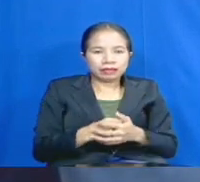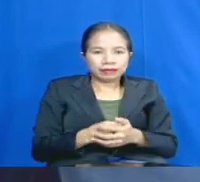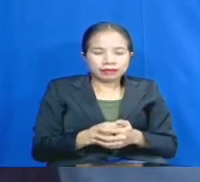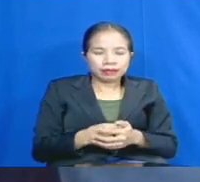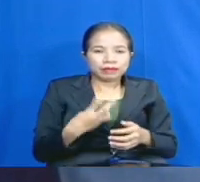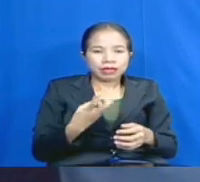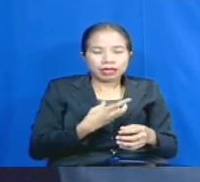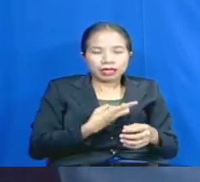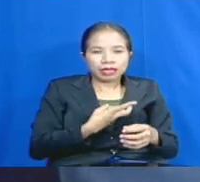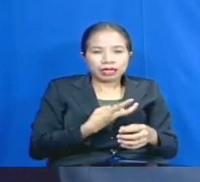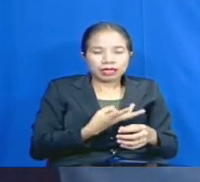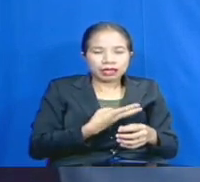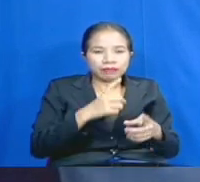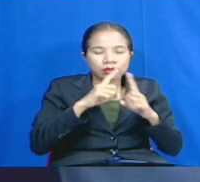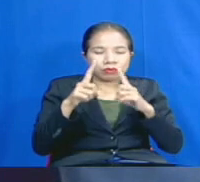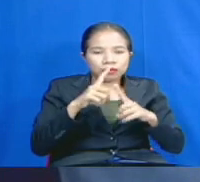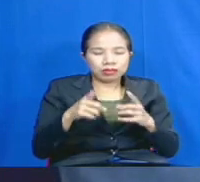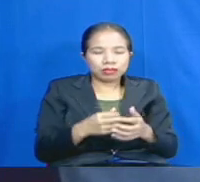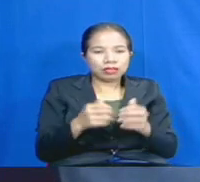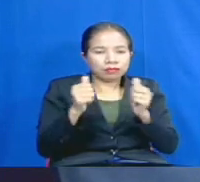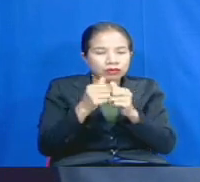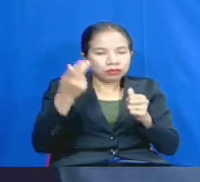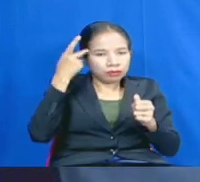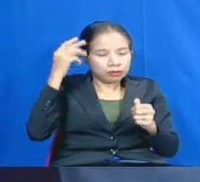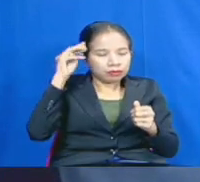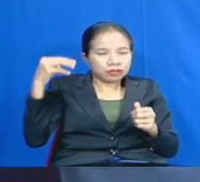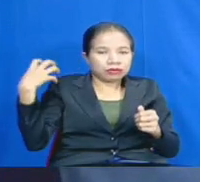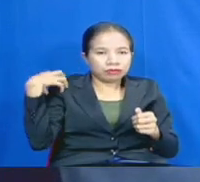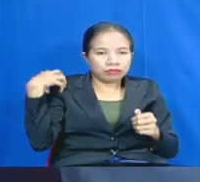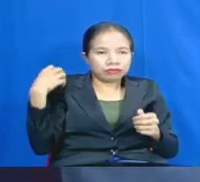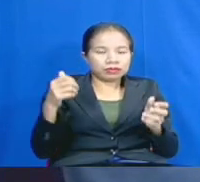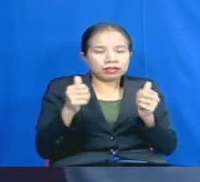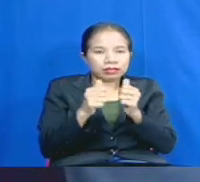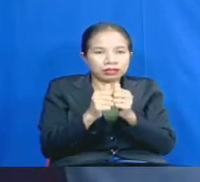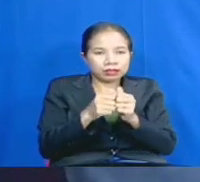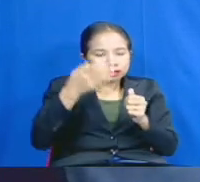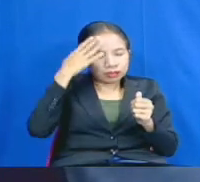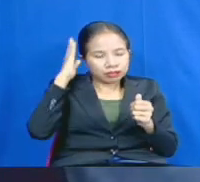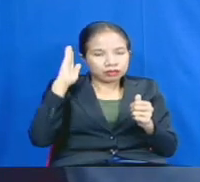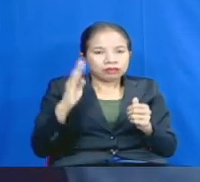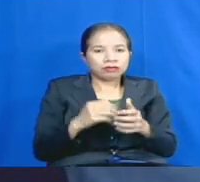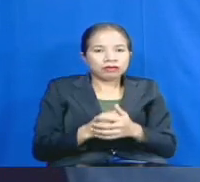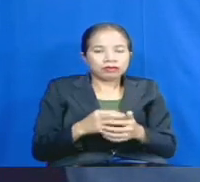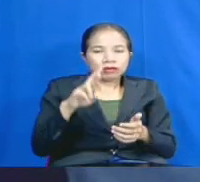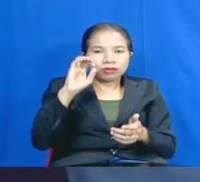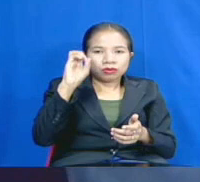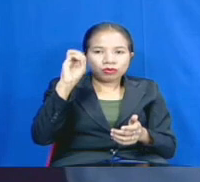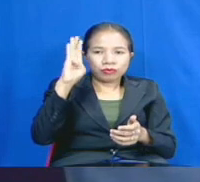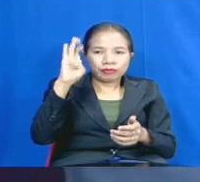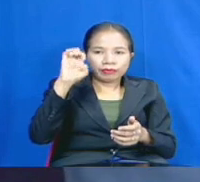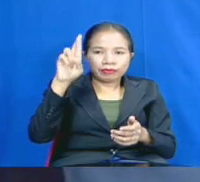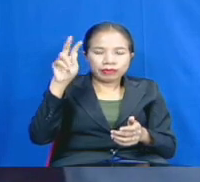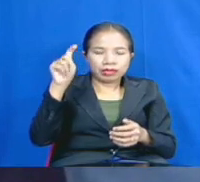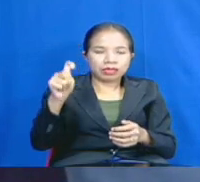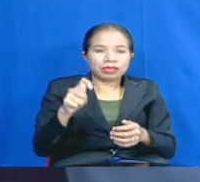kulia ona ho sirahusi Primeiro Ministro ni office tik ho Senhor Roberto Souza. Depois ihamos business ira kona ba